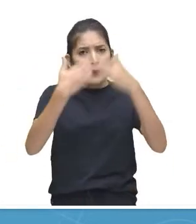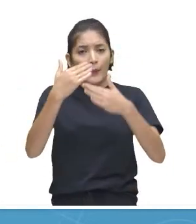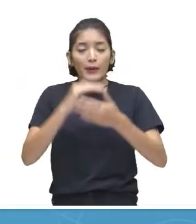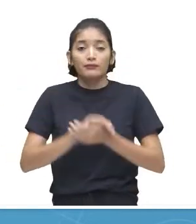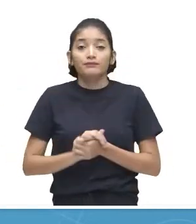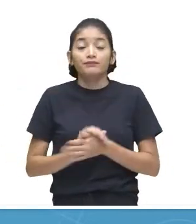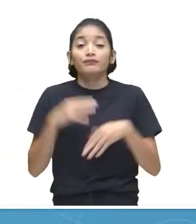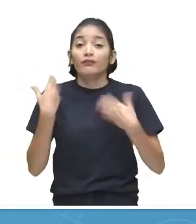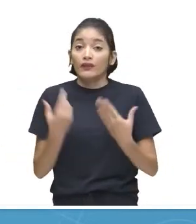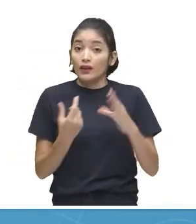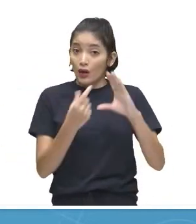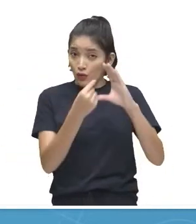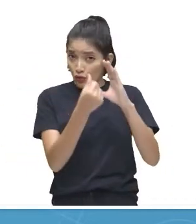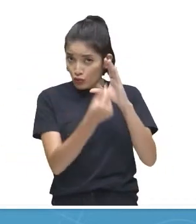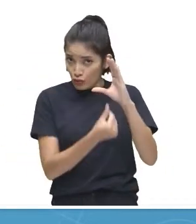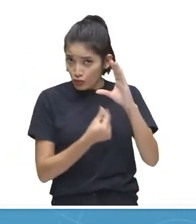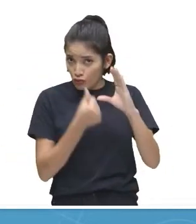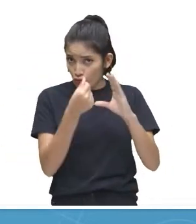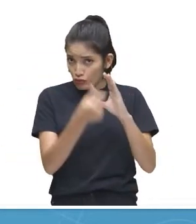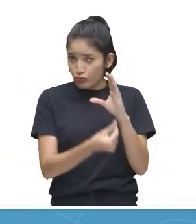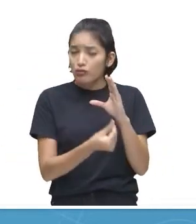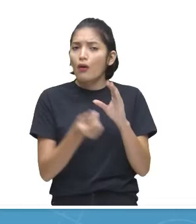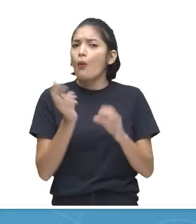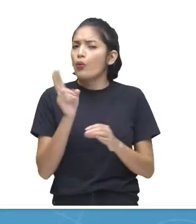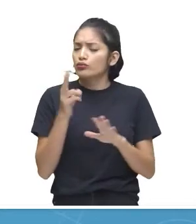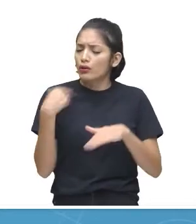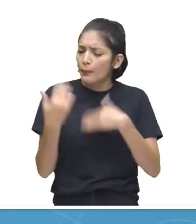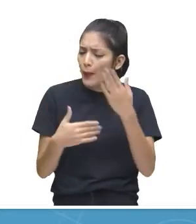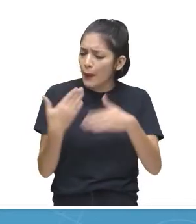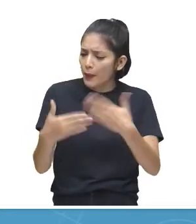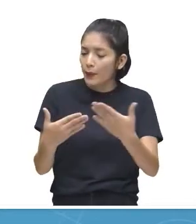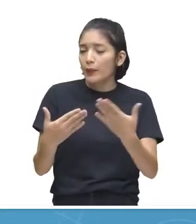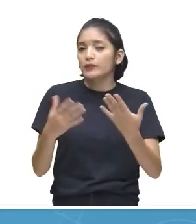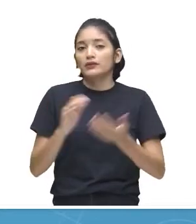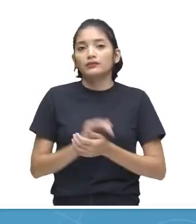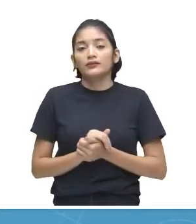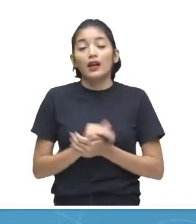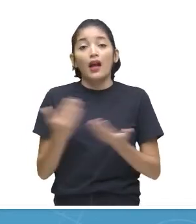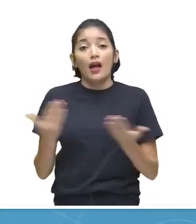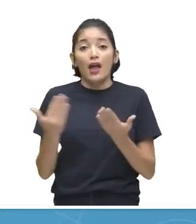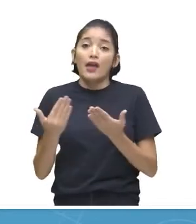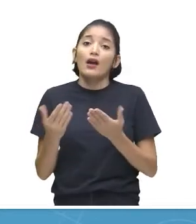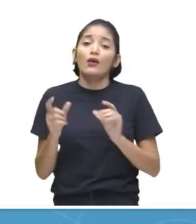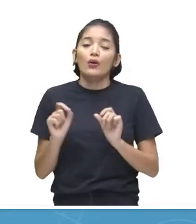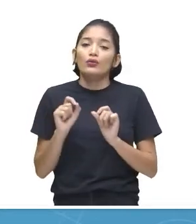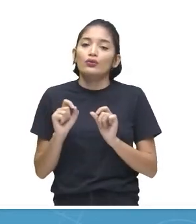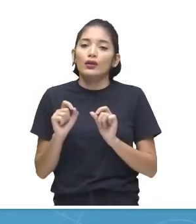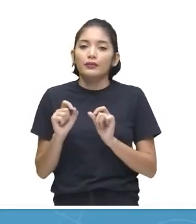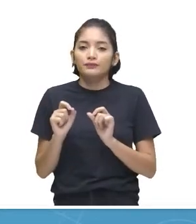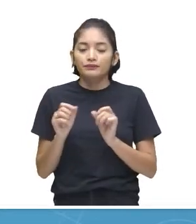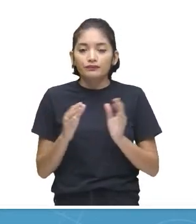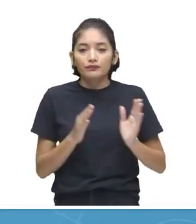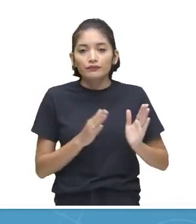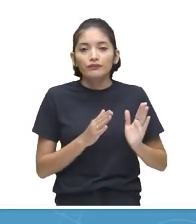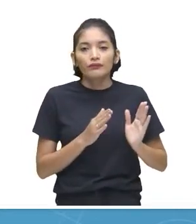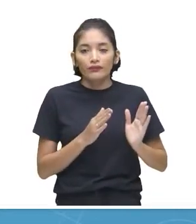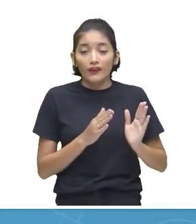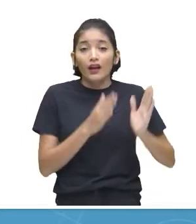o capitalismo também continua em constante progresso. E a gente já entra na quarta fase do capitalismo, que é o